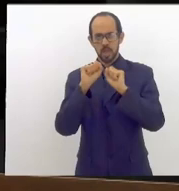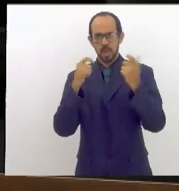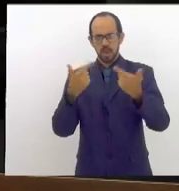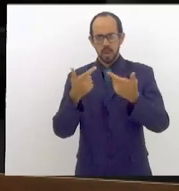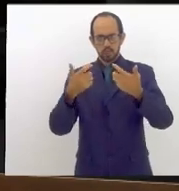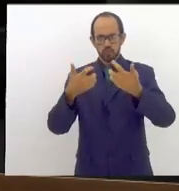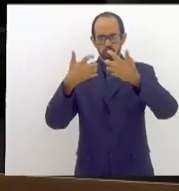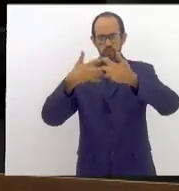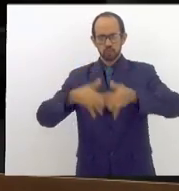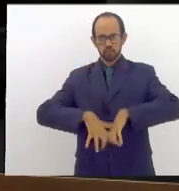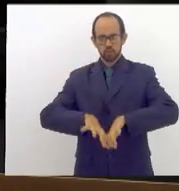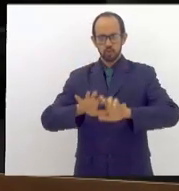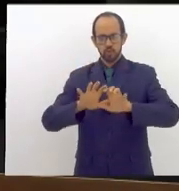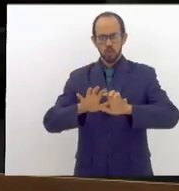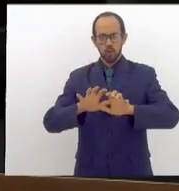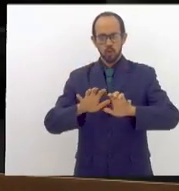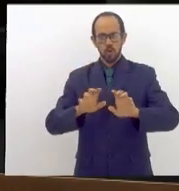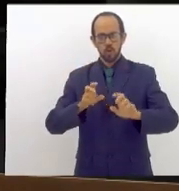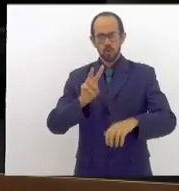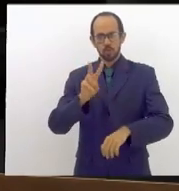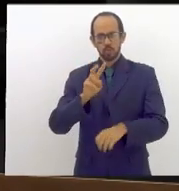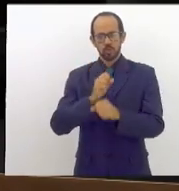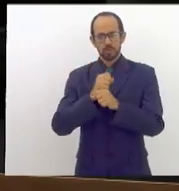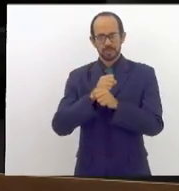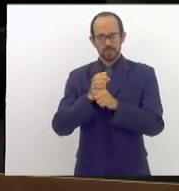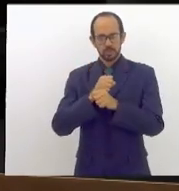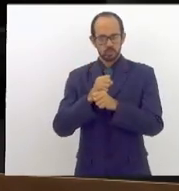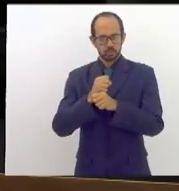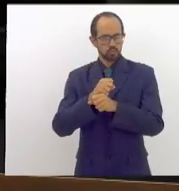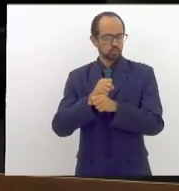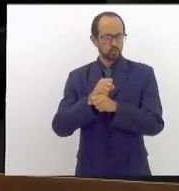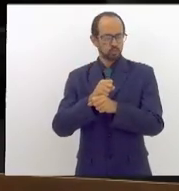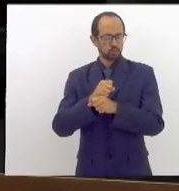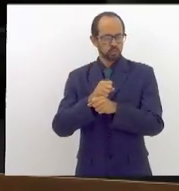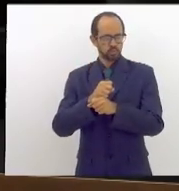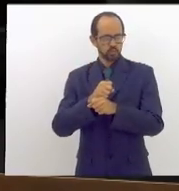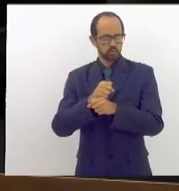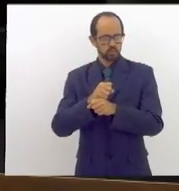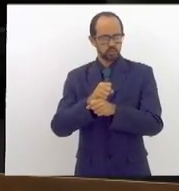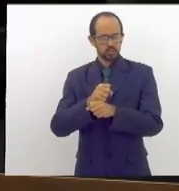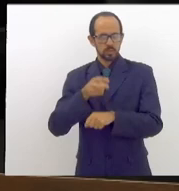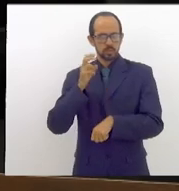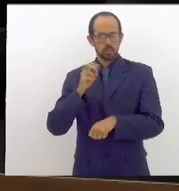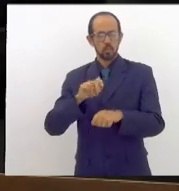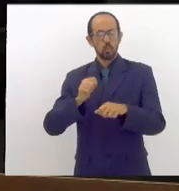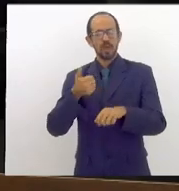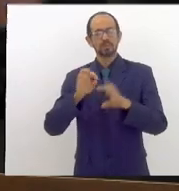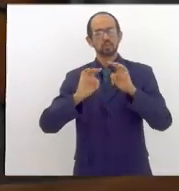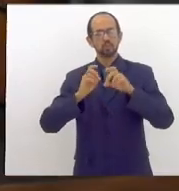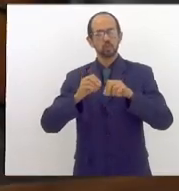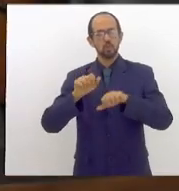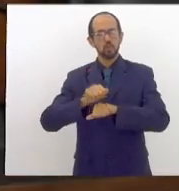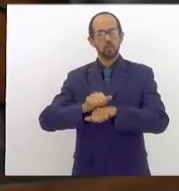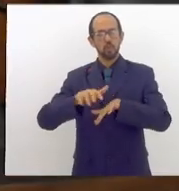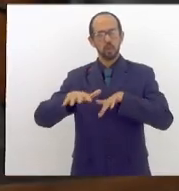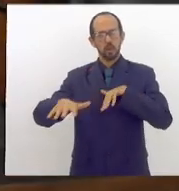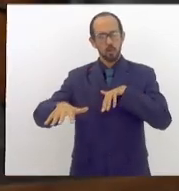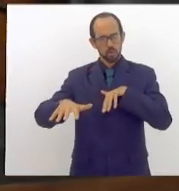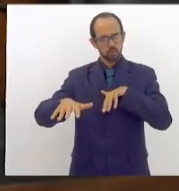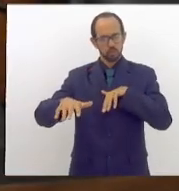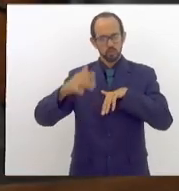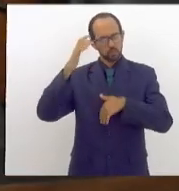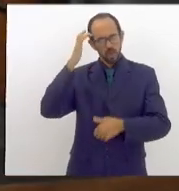funcionou durante dois anos Praticamente todo de forma remota o que não é